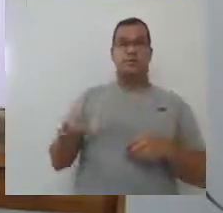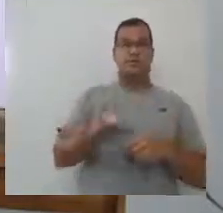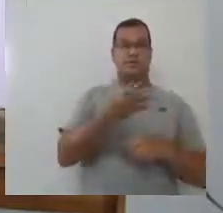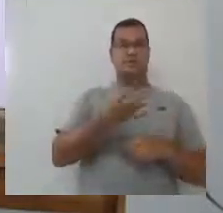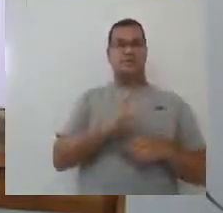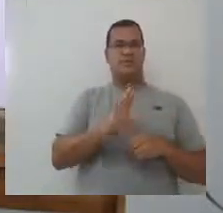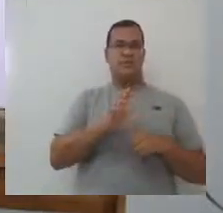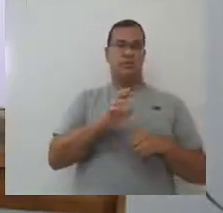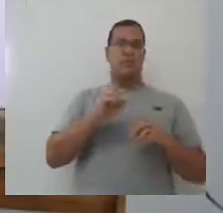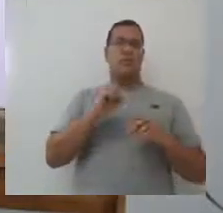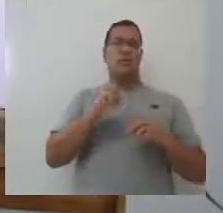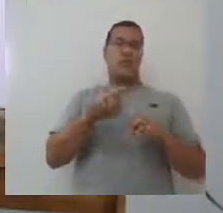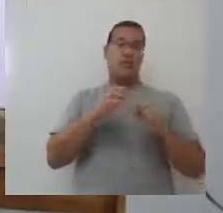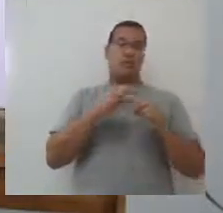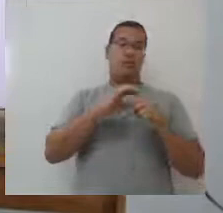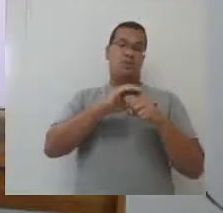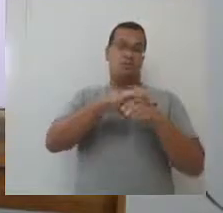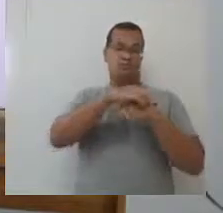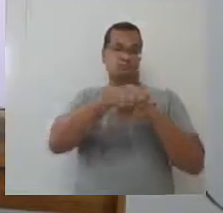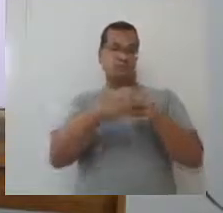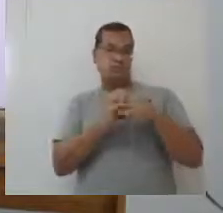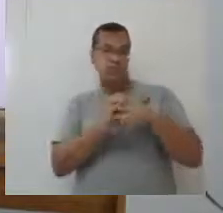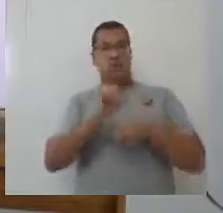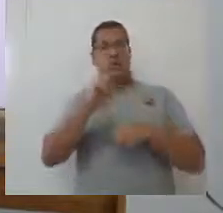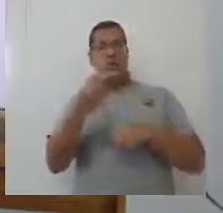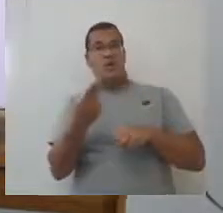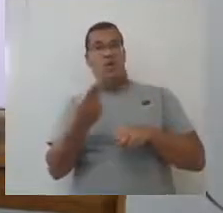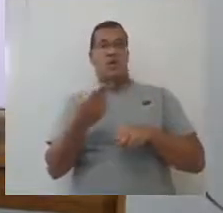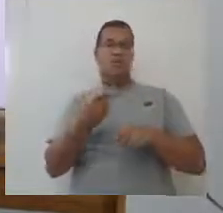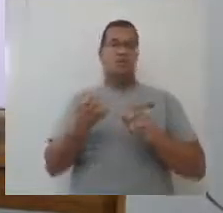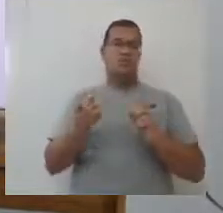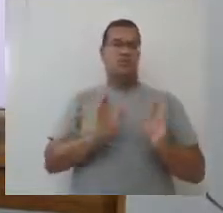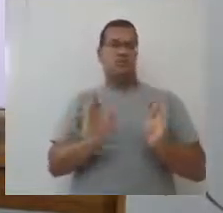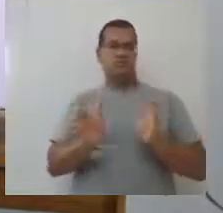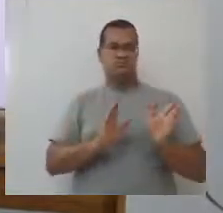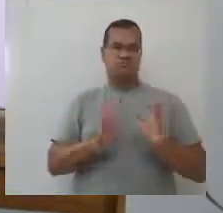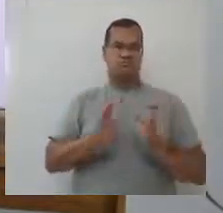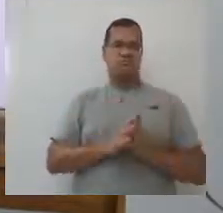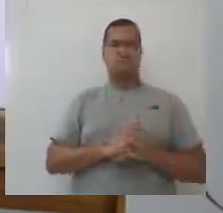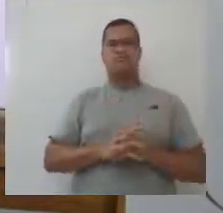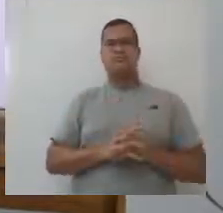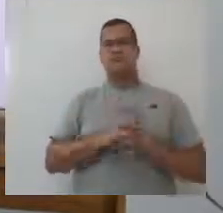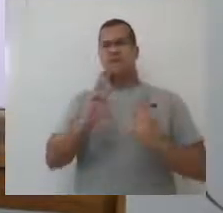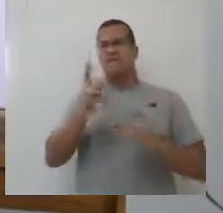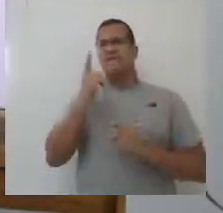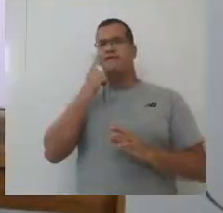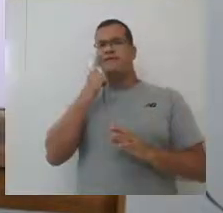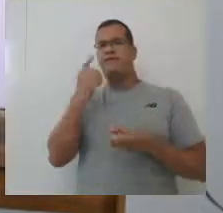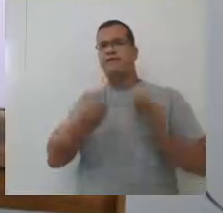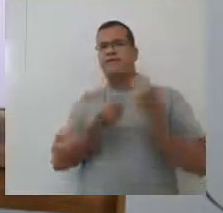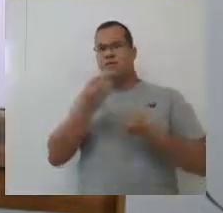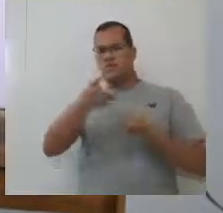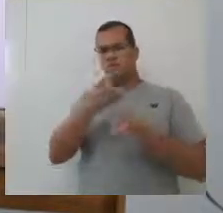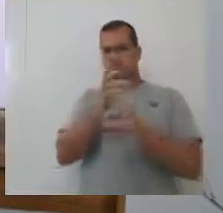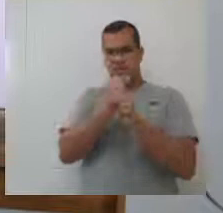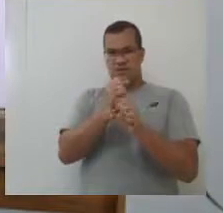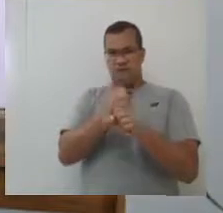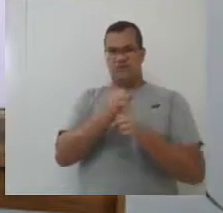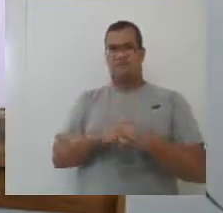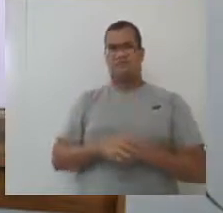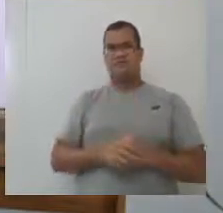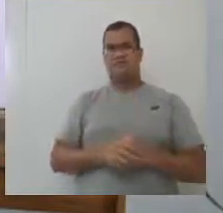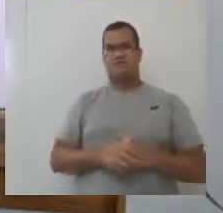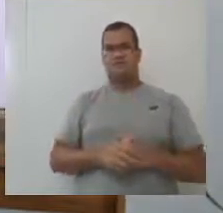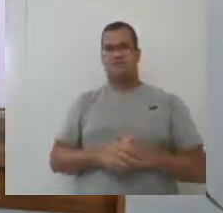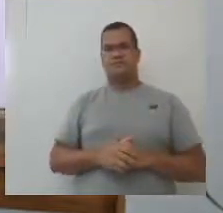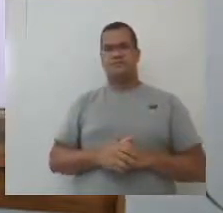ou recessiva ou híbrida. Uma coisa exclui a outra. Vê como é que vocês vão fazer isso. Presta atenção.